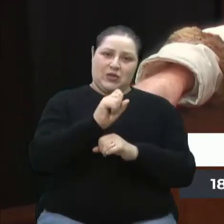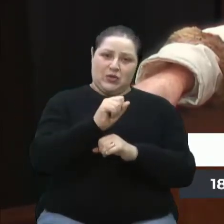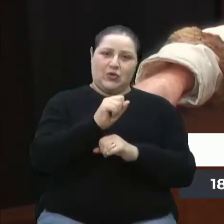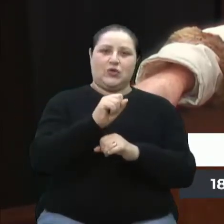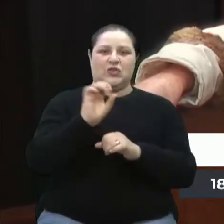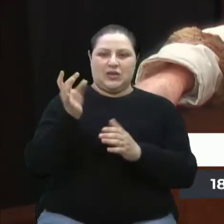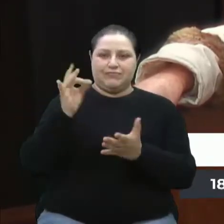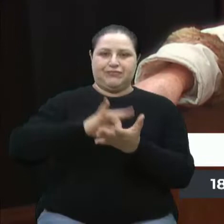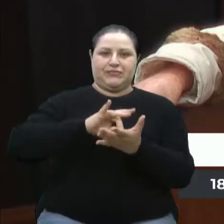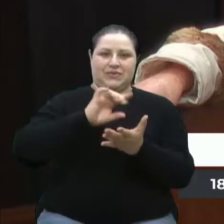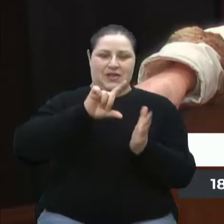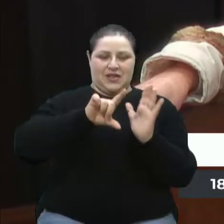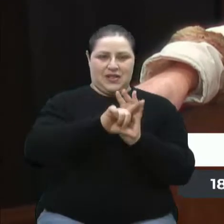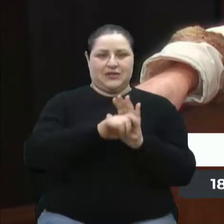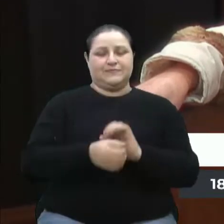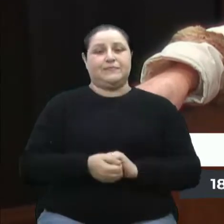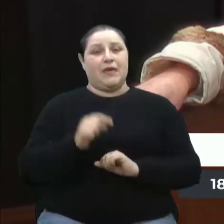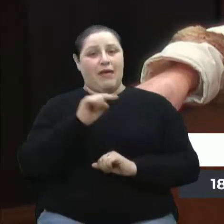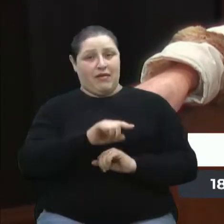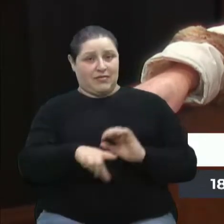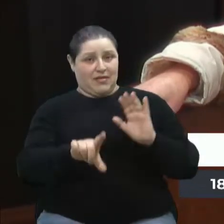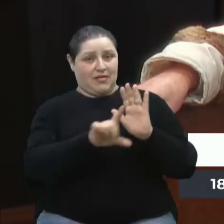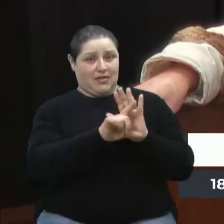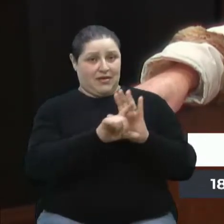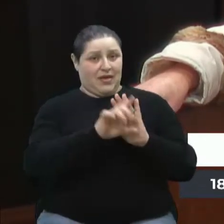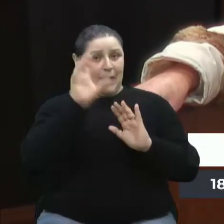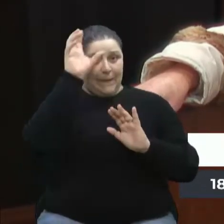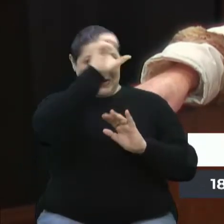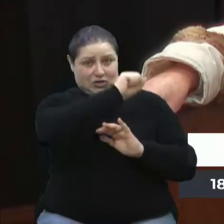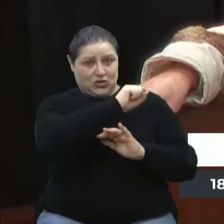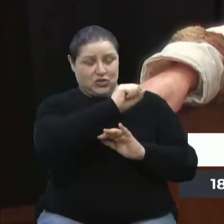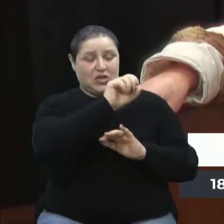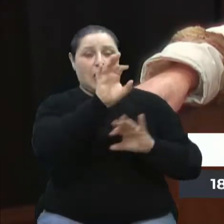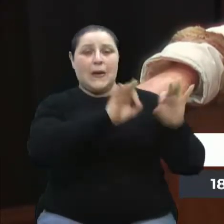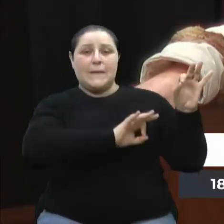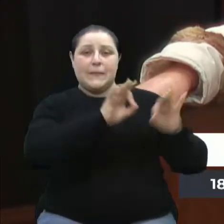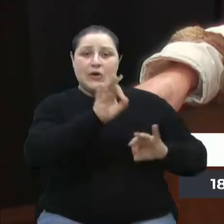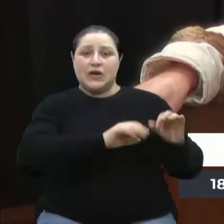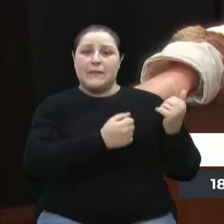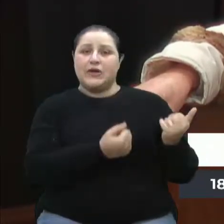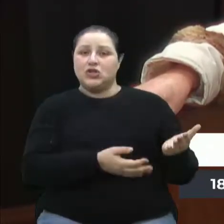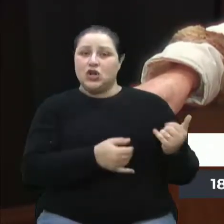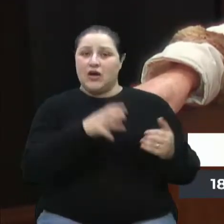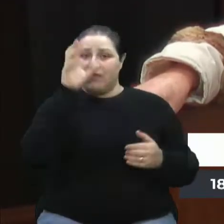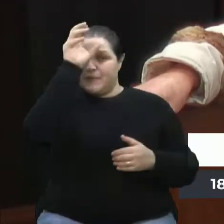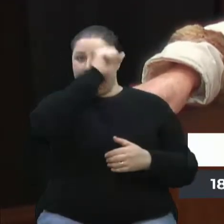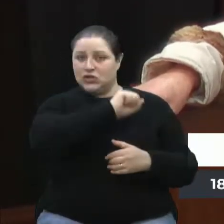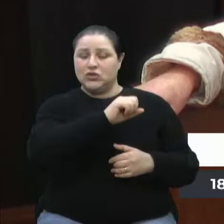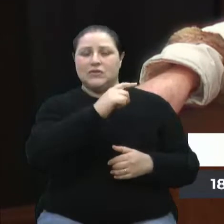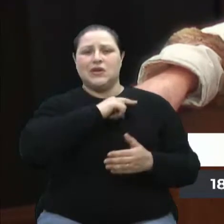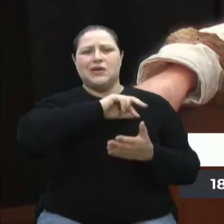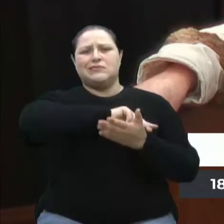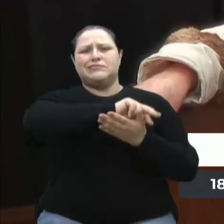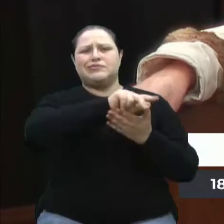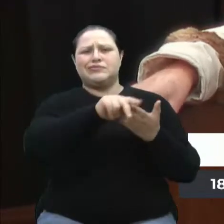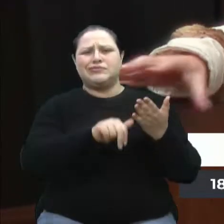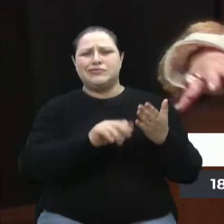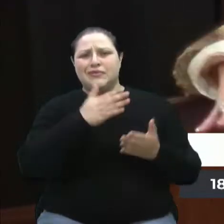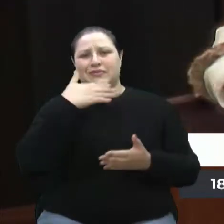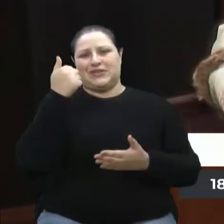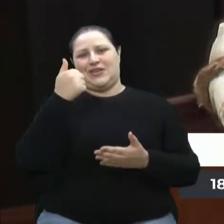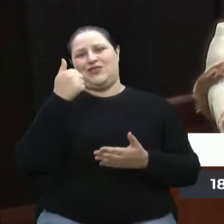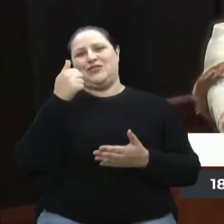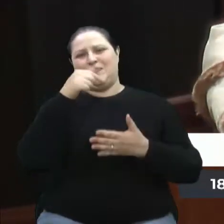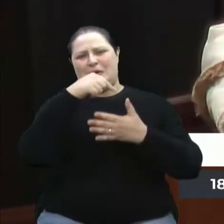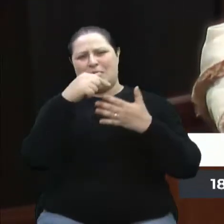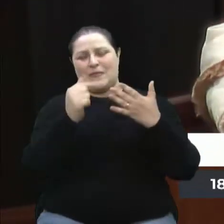do aprendiz, o programa Jovem Aprendiz, ele tem inúmeras vantagens, não só